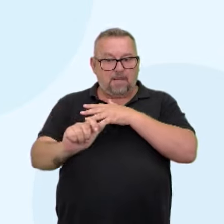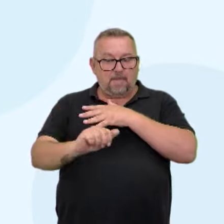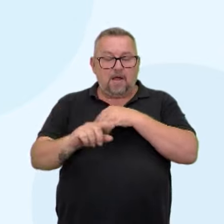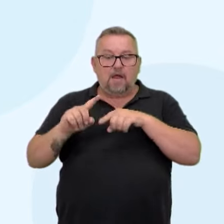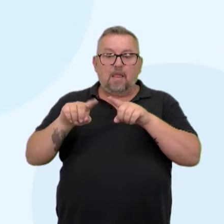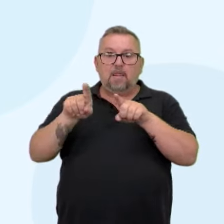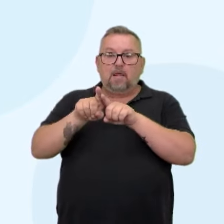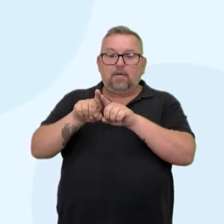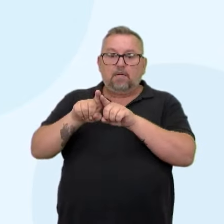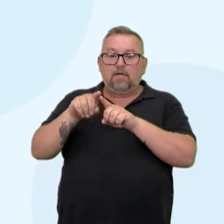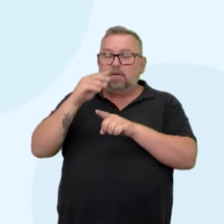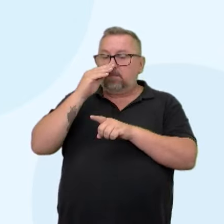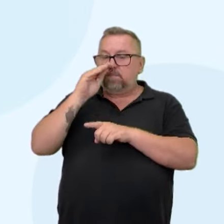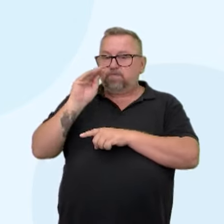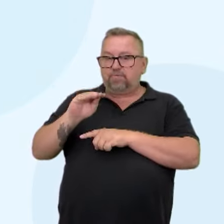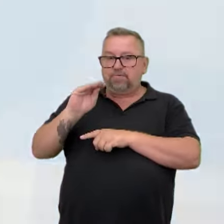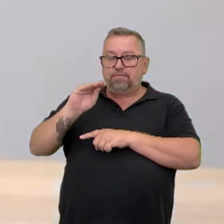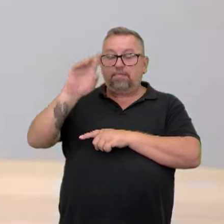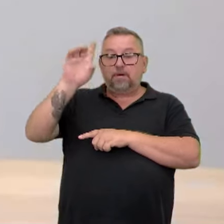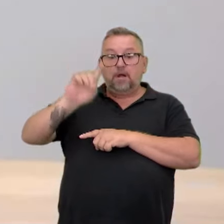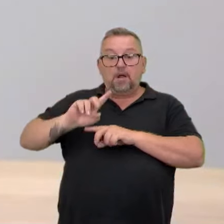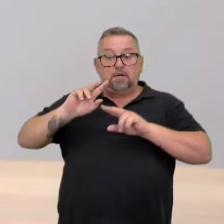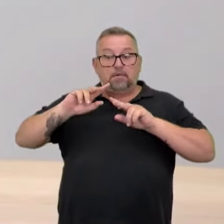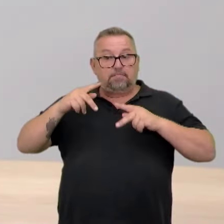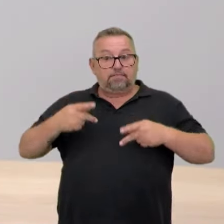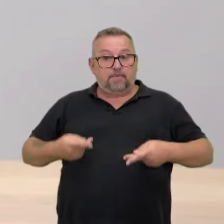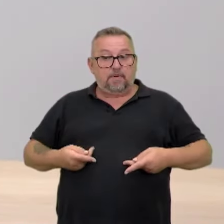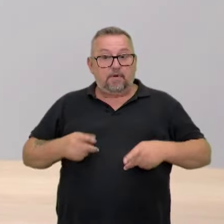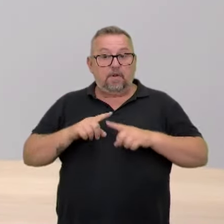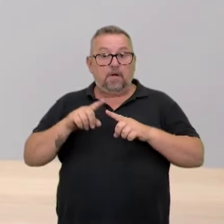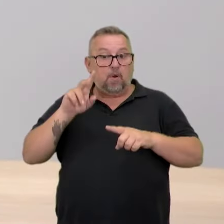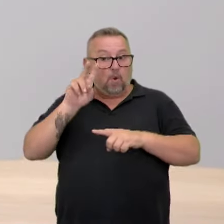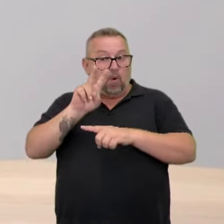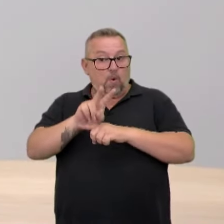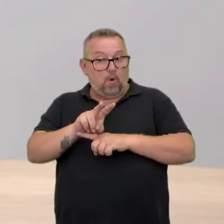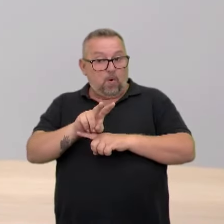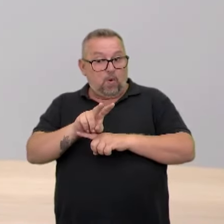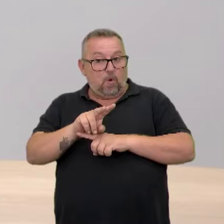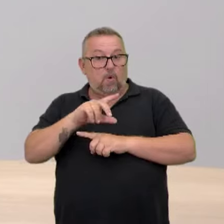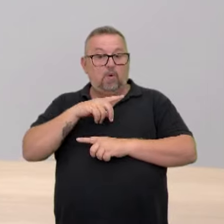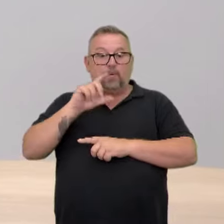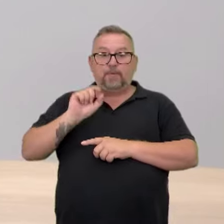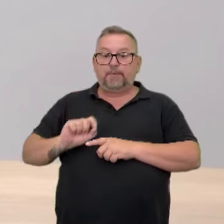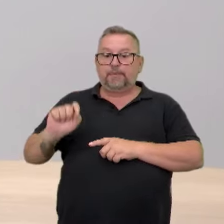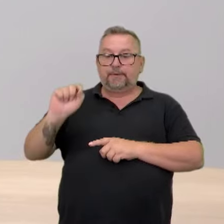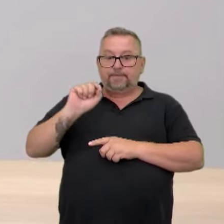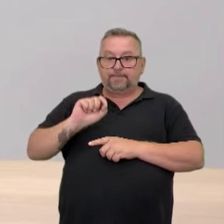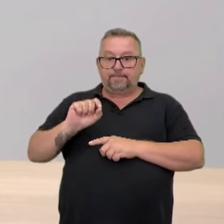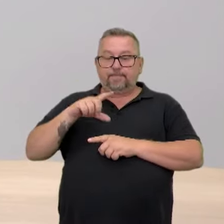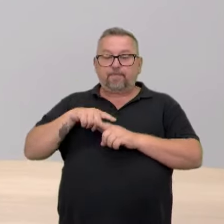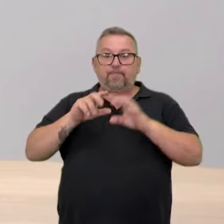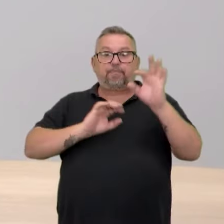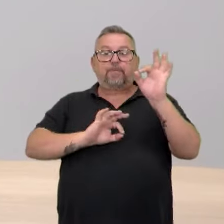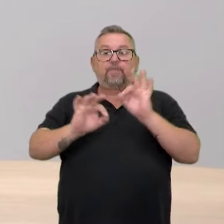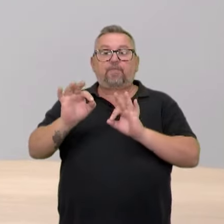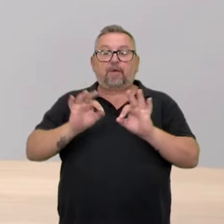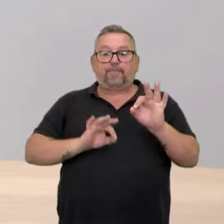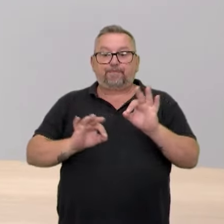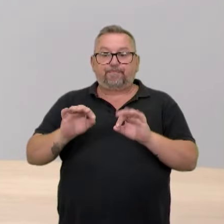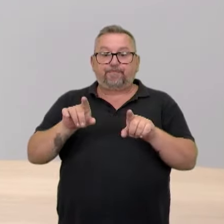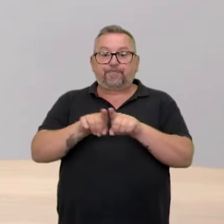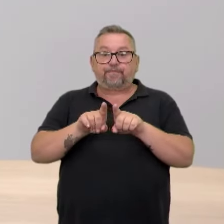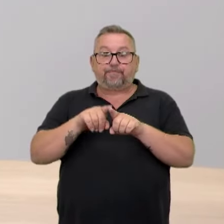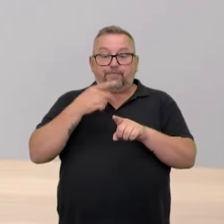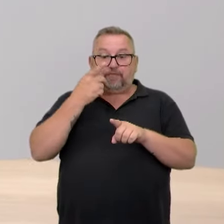como o observatório ele tem um papel muito importante no que diz respeito ao controle. E aí, quando a gente